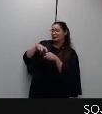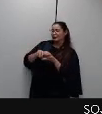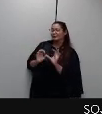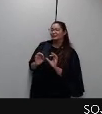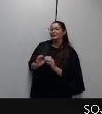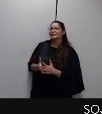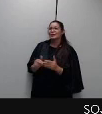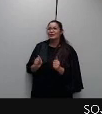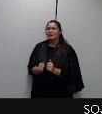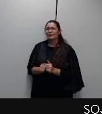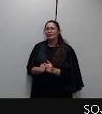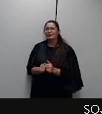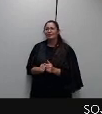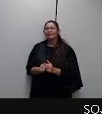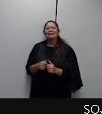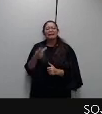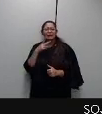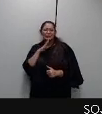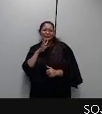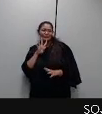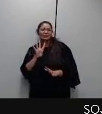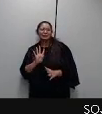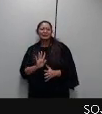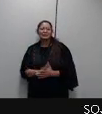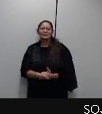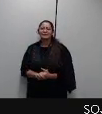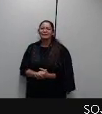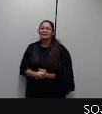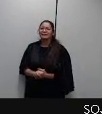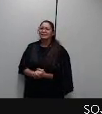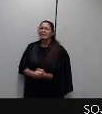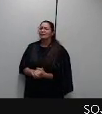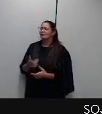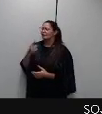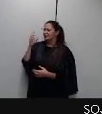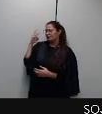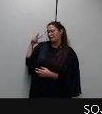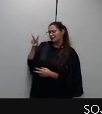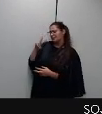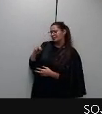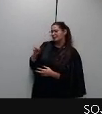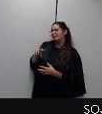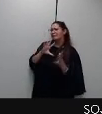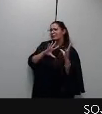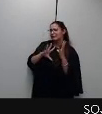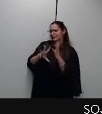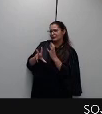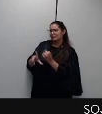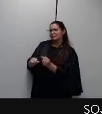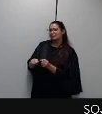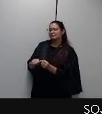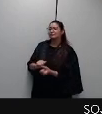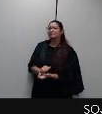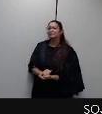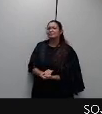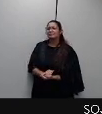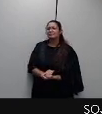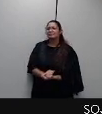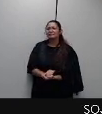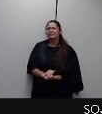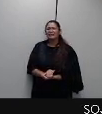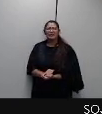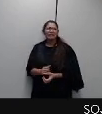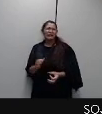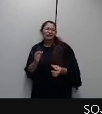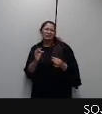eu conheço Olha que são tribunal que foi agora sintetizado de maneira perfeita pela merece desiste de mim tem um